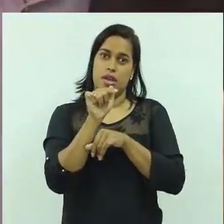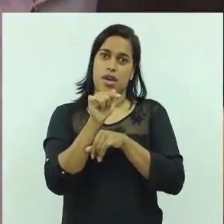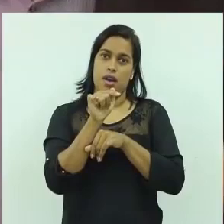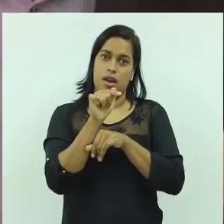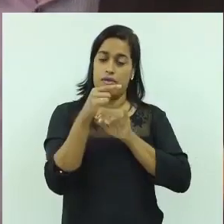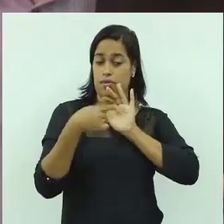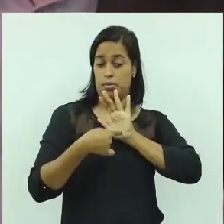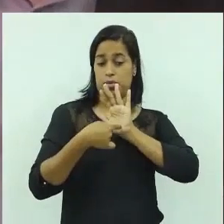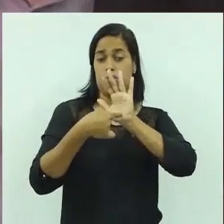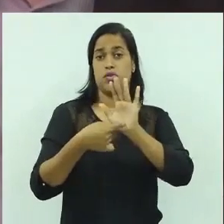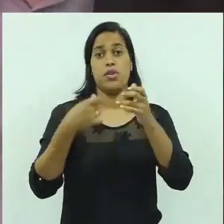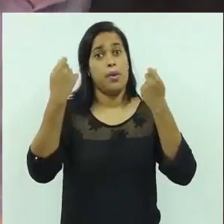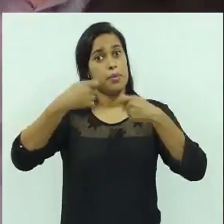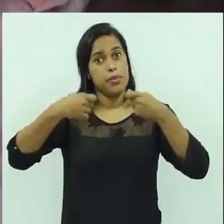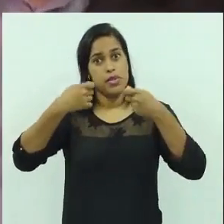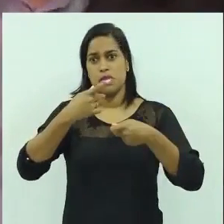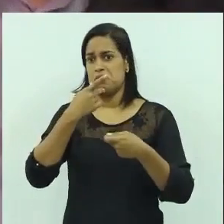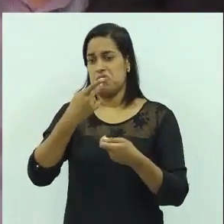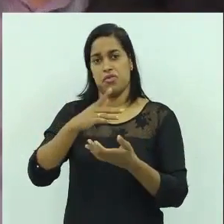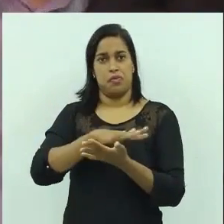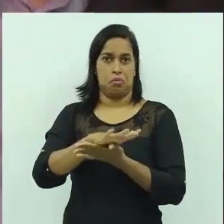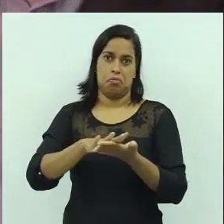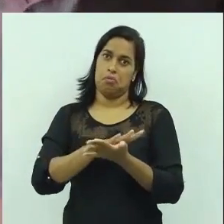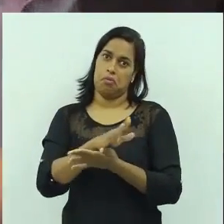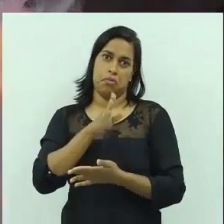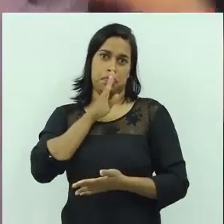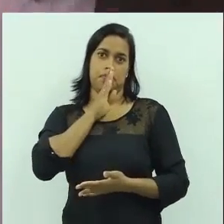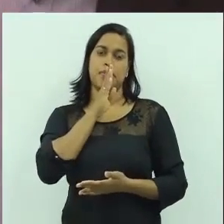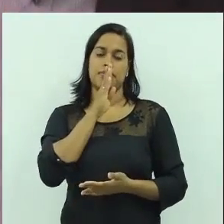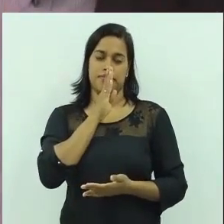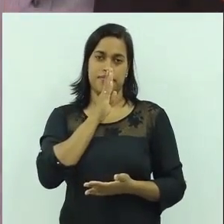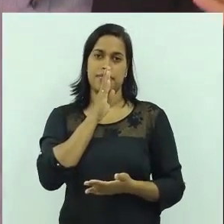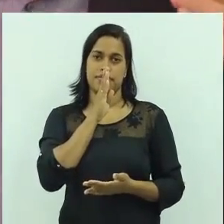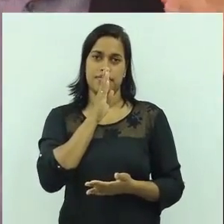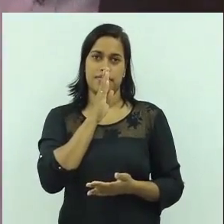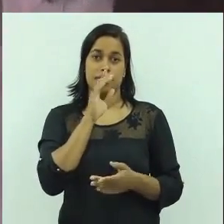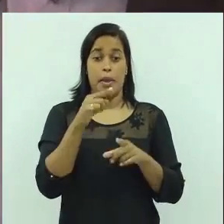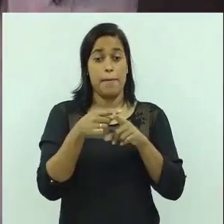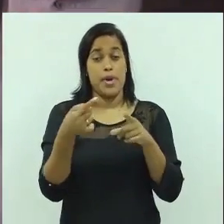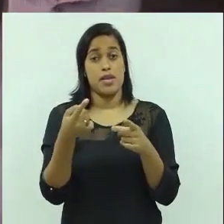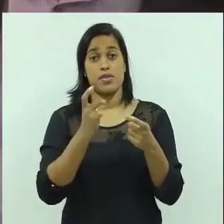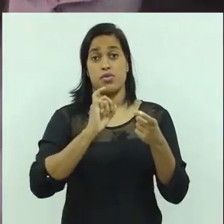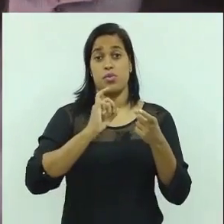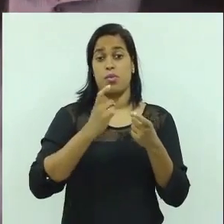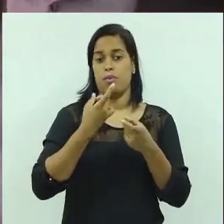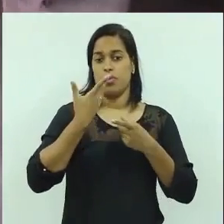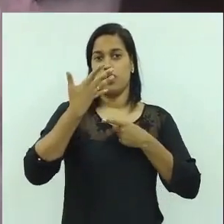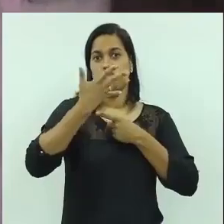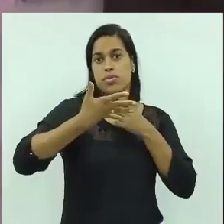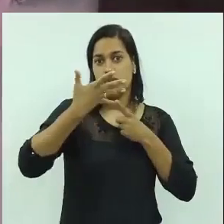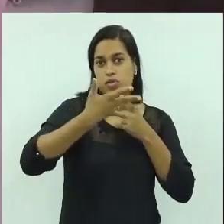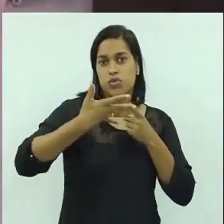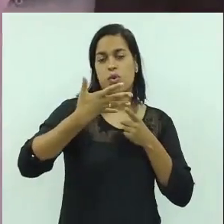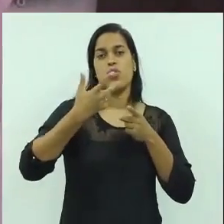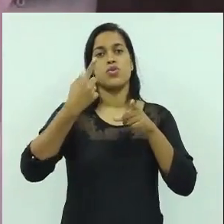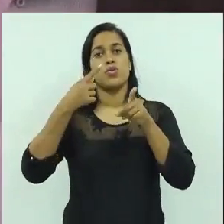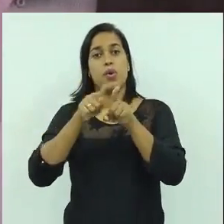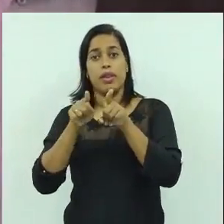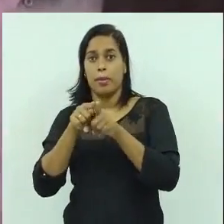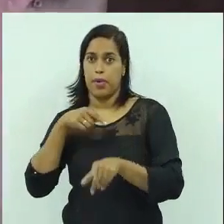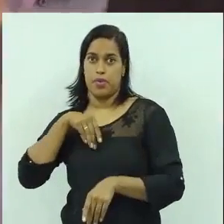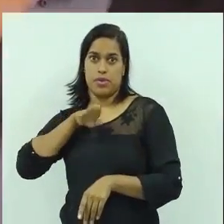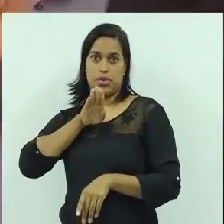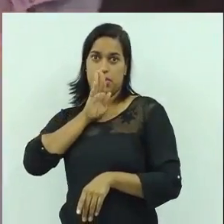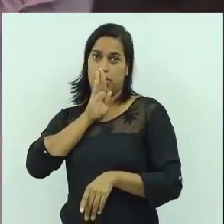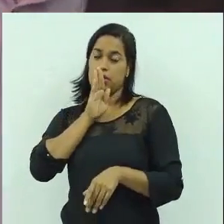pretensa necessidade de falar muito, não vou dar conta disso. Agora, entre um discurso e a omissão da